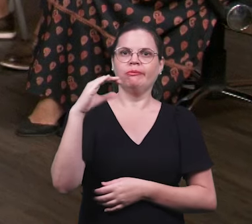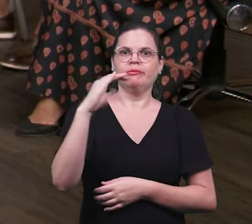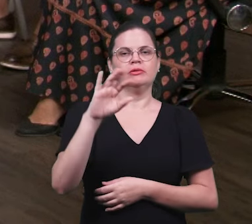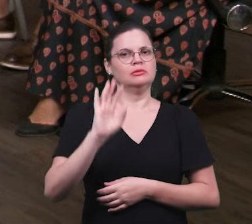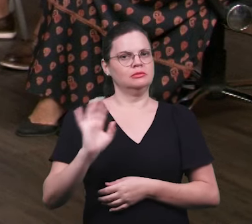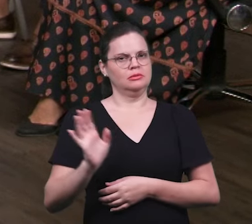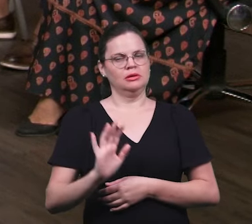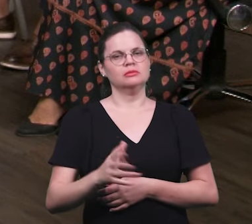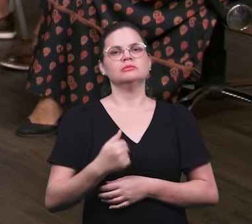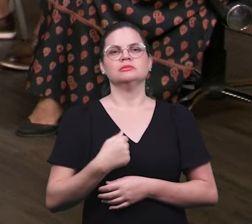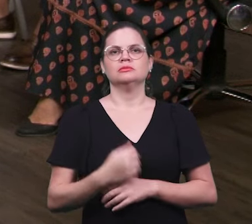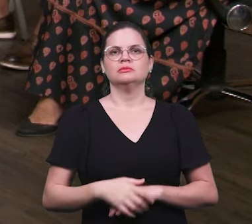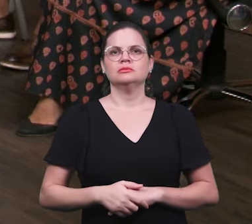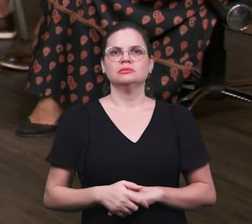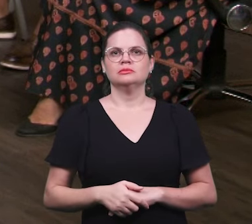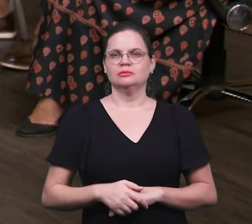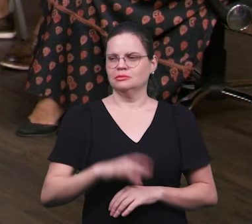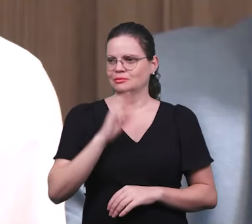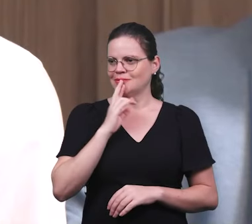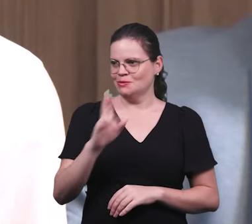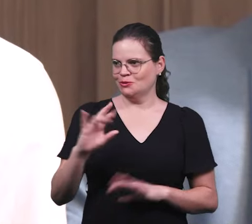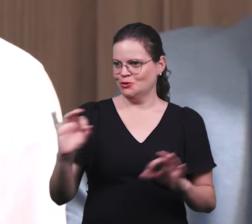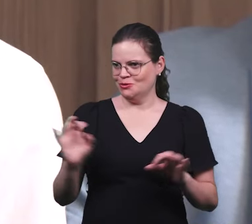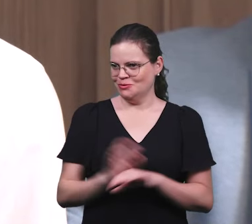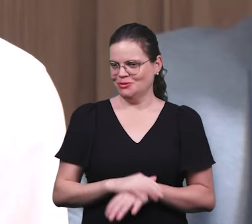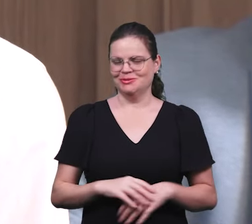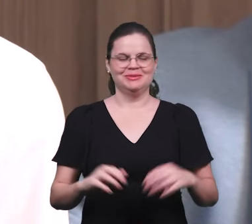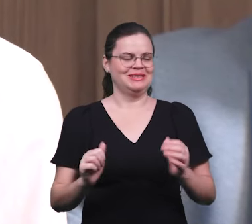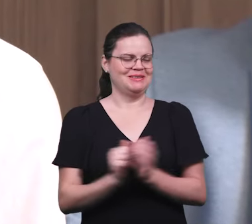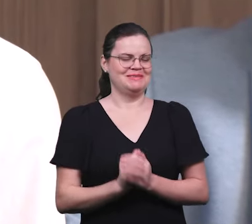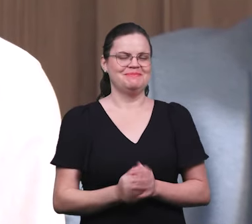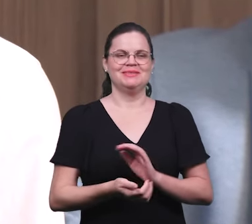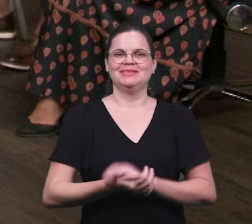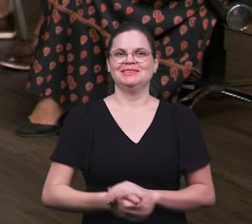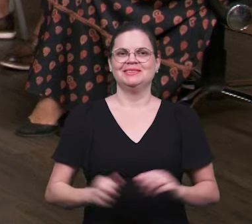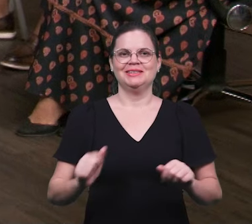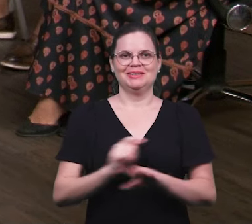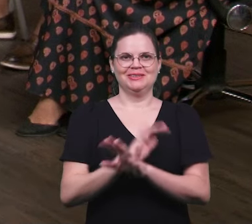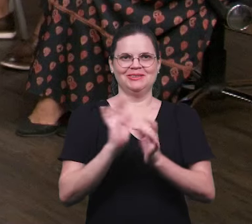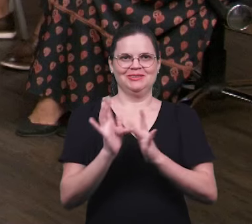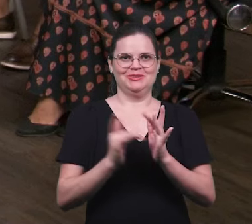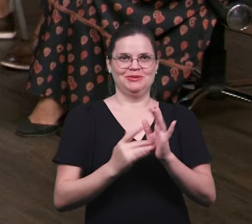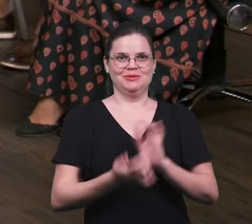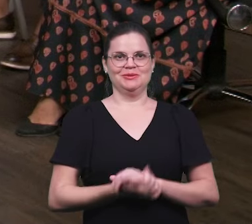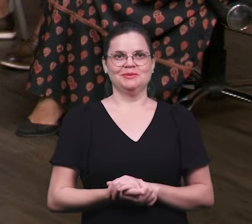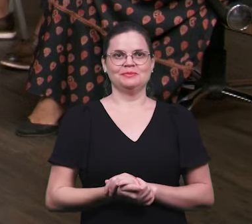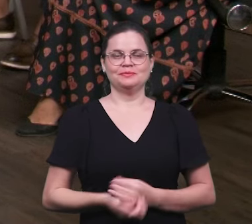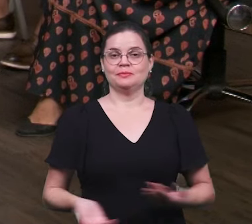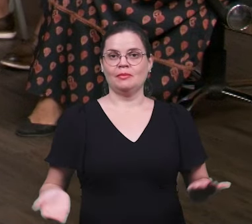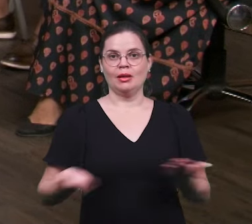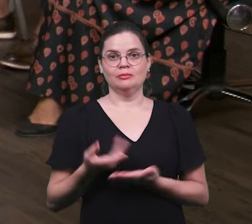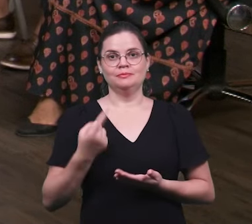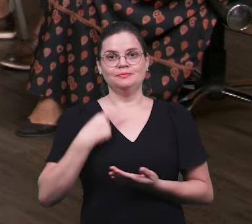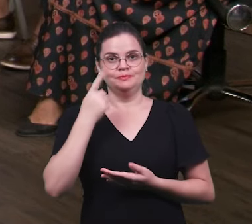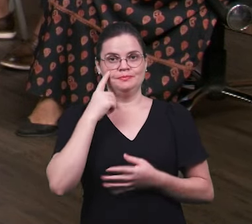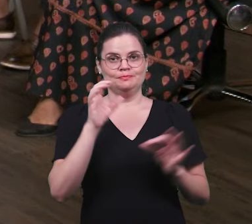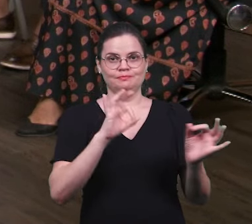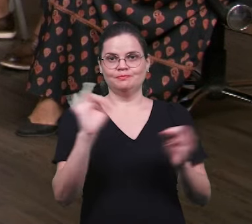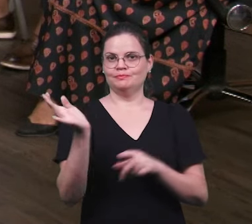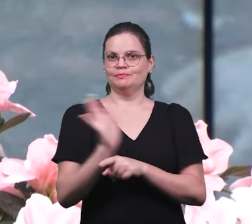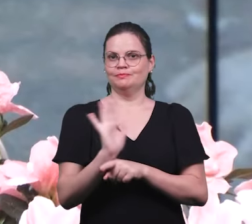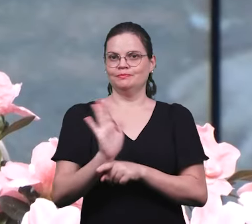né? Está respondido, Davi? Amém. Amém, glória a Jesus. Agora nós temos a participação de